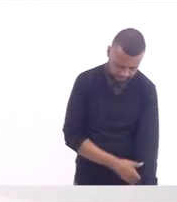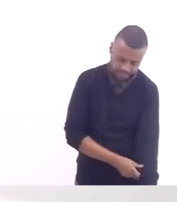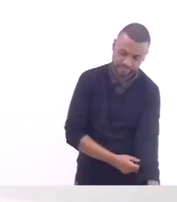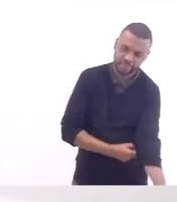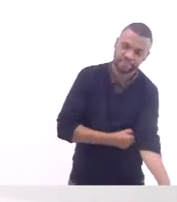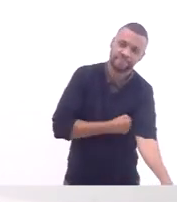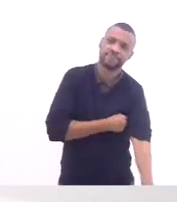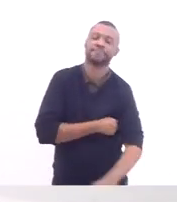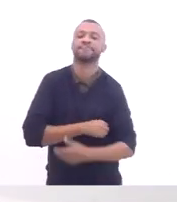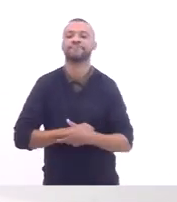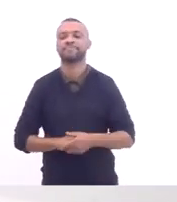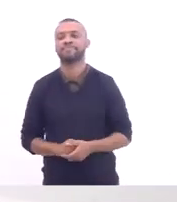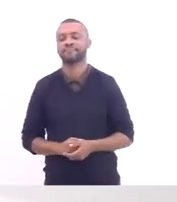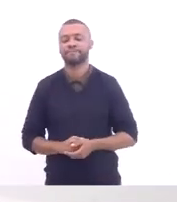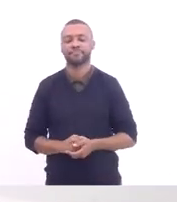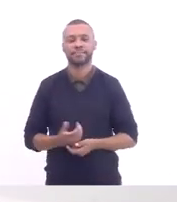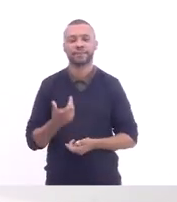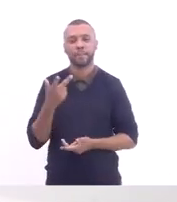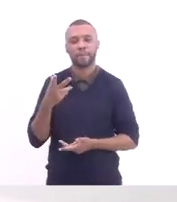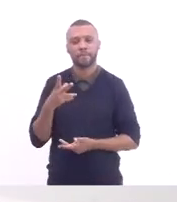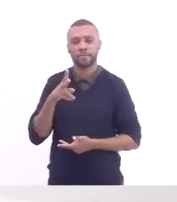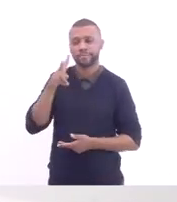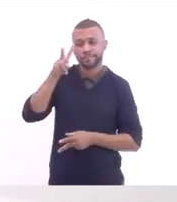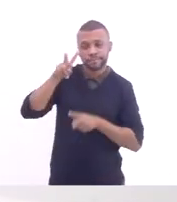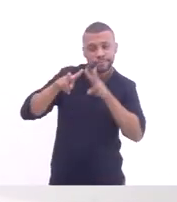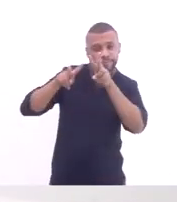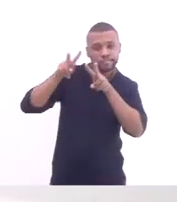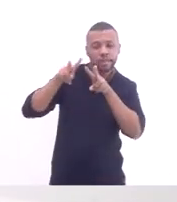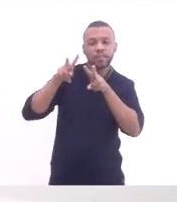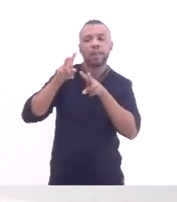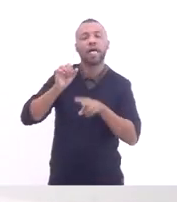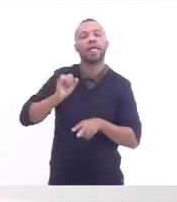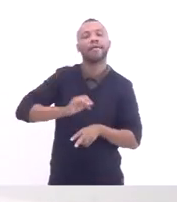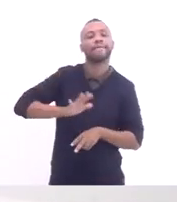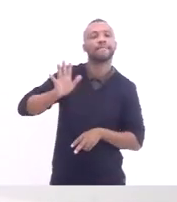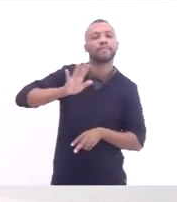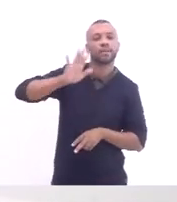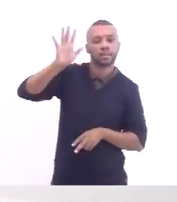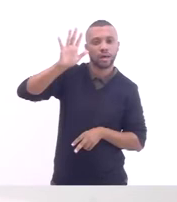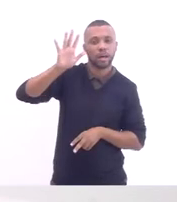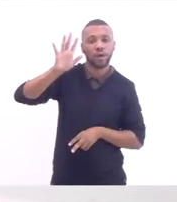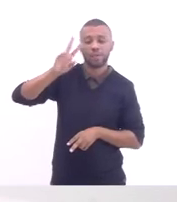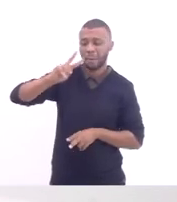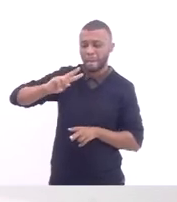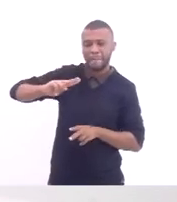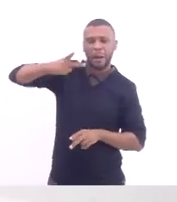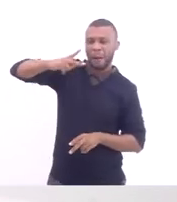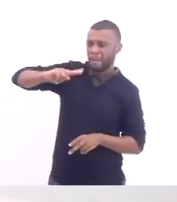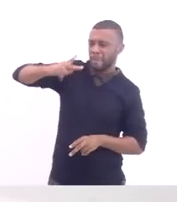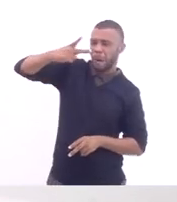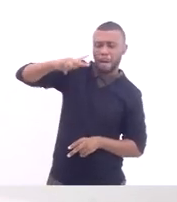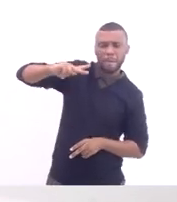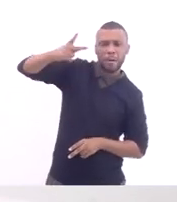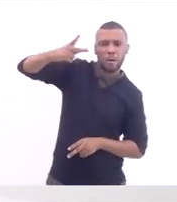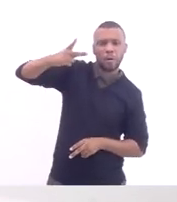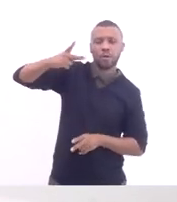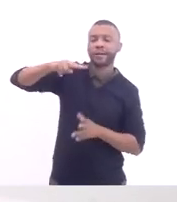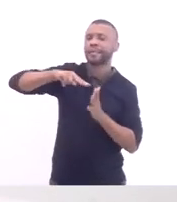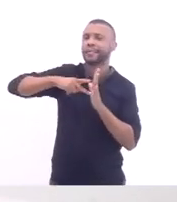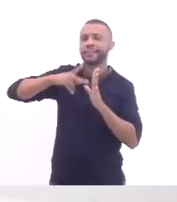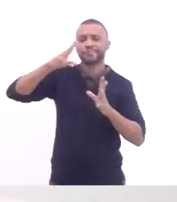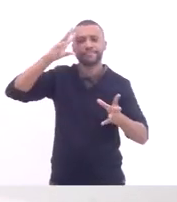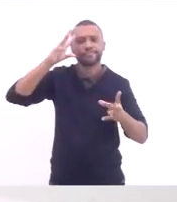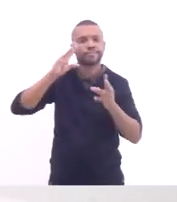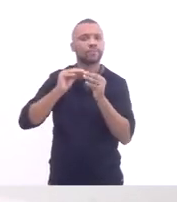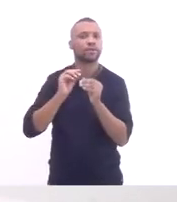Olhando a inflação, né, por dentro, esse aumento expressivo que se verifica principalmente com